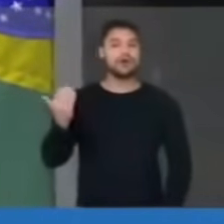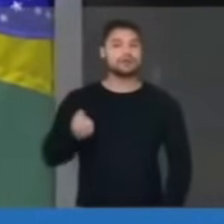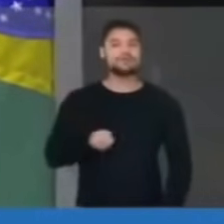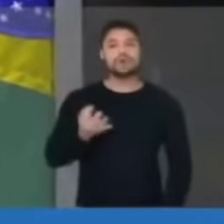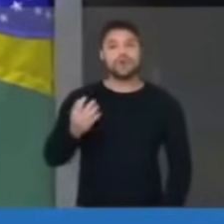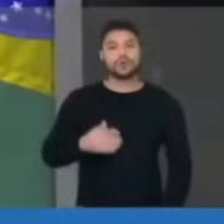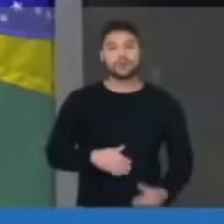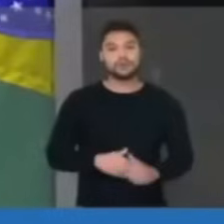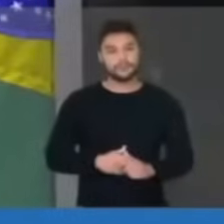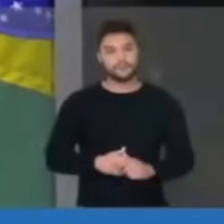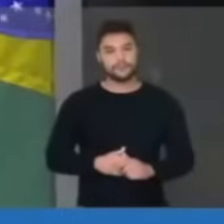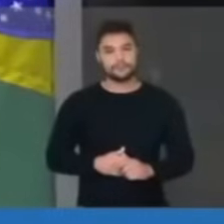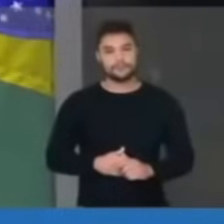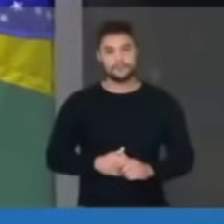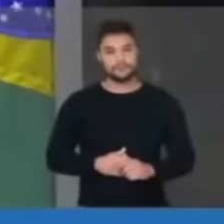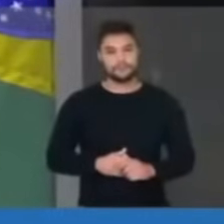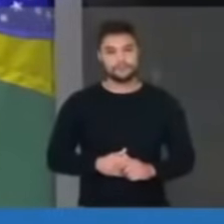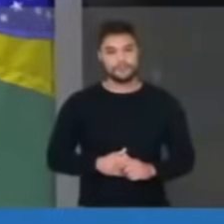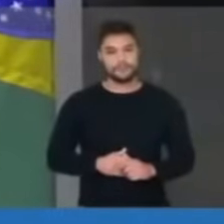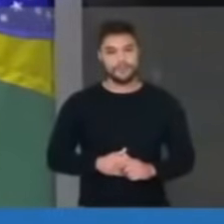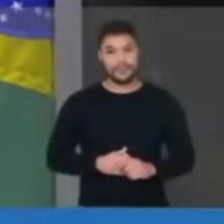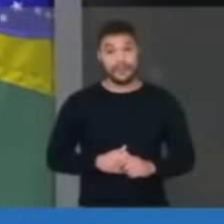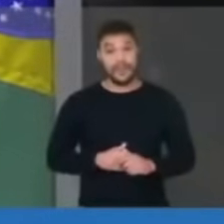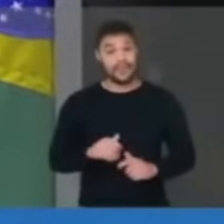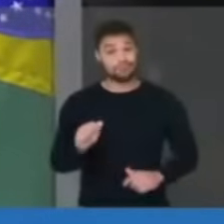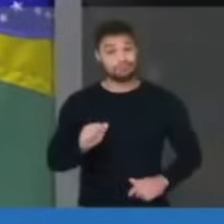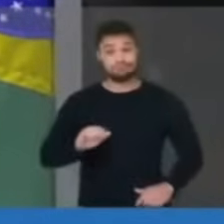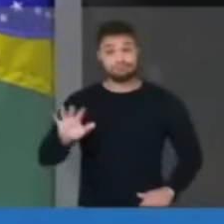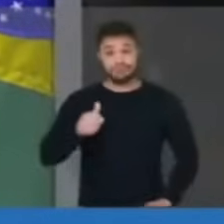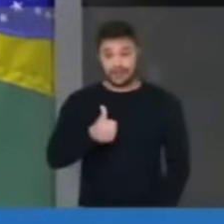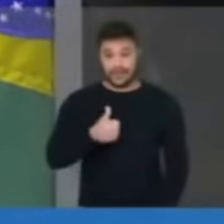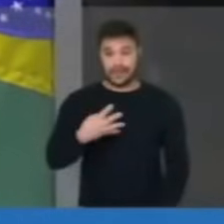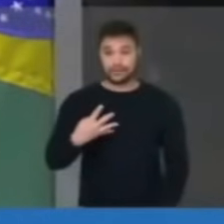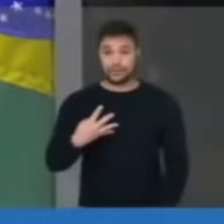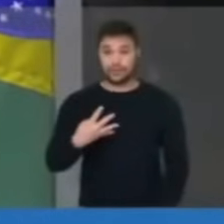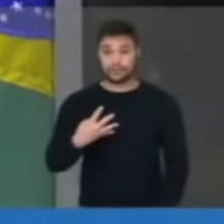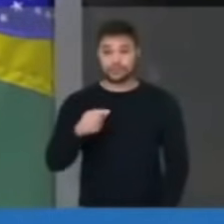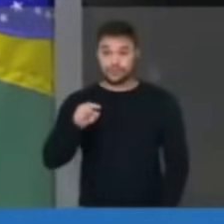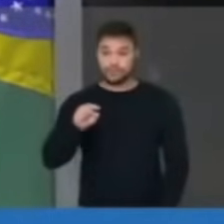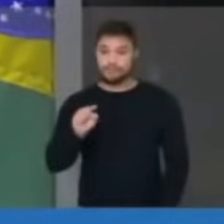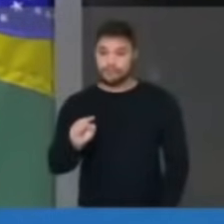Era mais alta, colega Osmar Terra. Ela era de